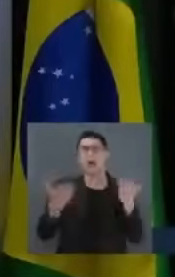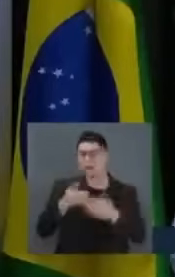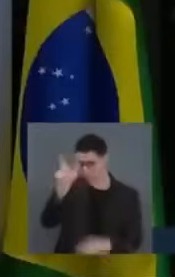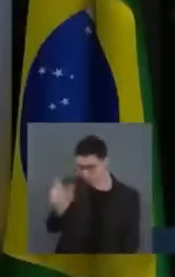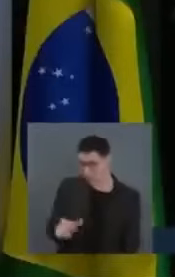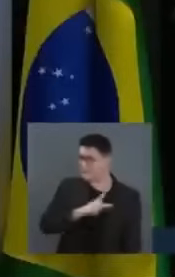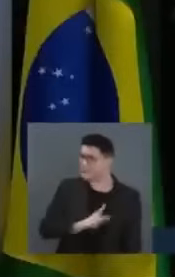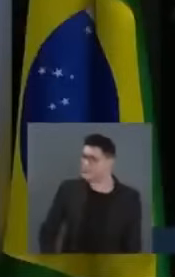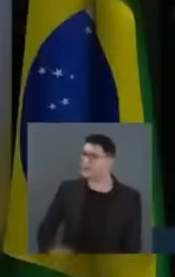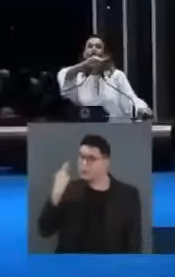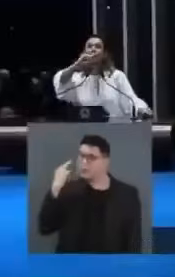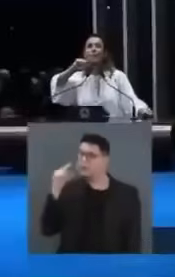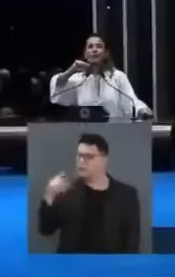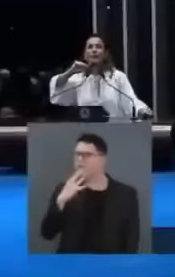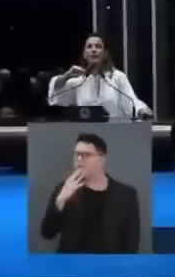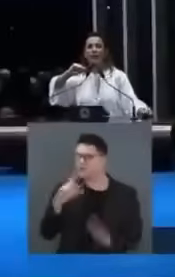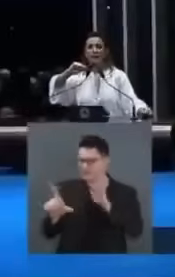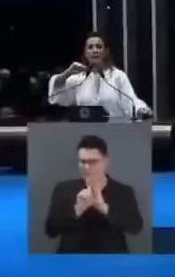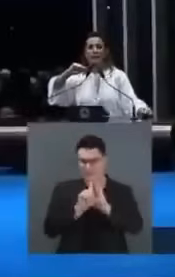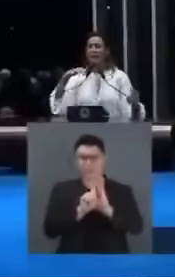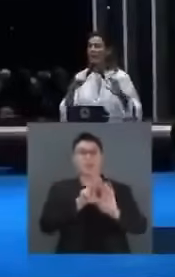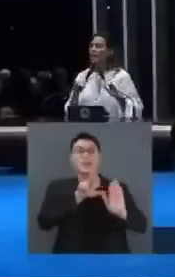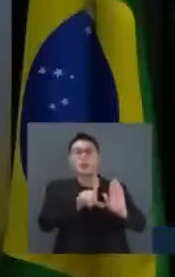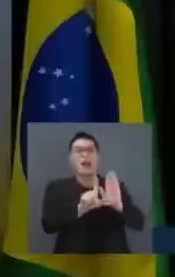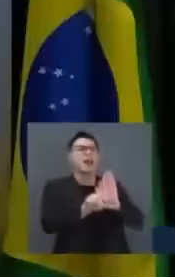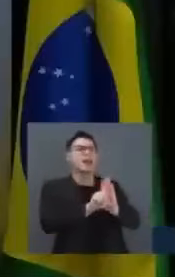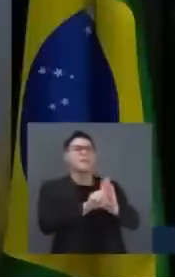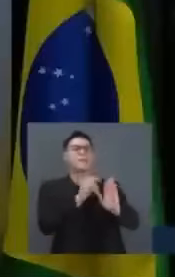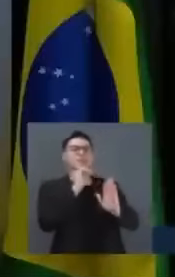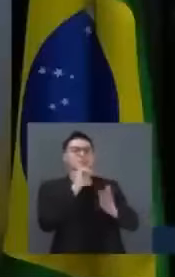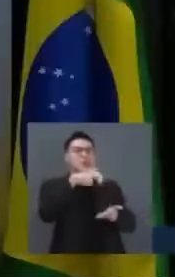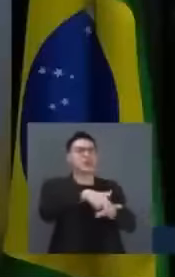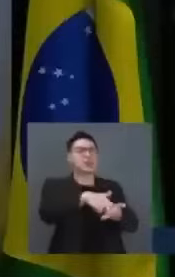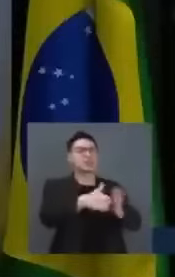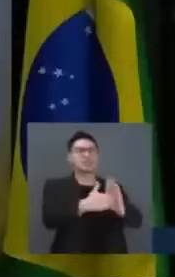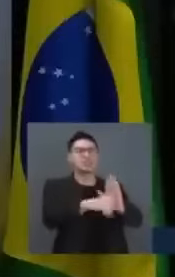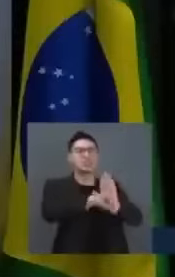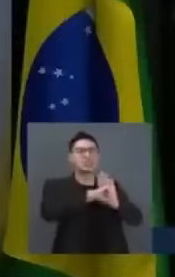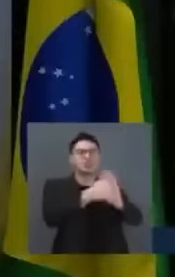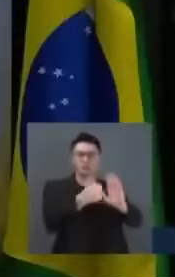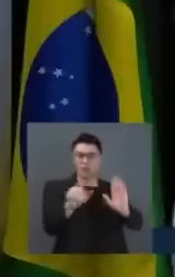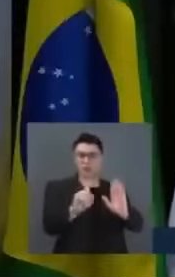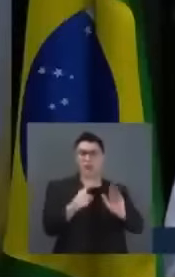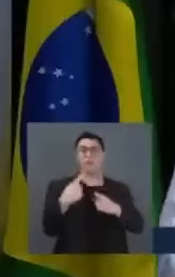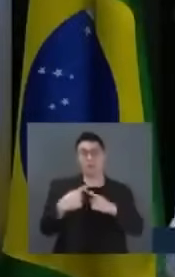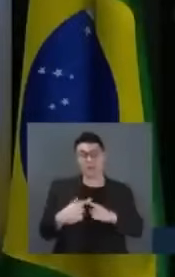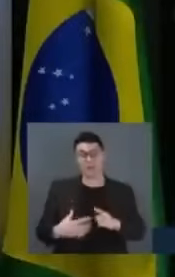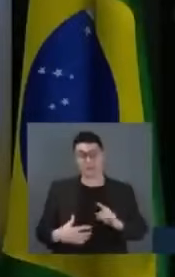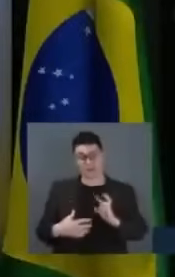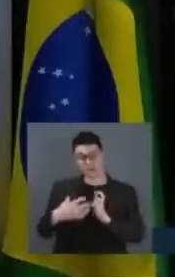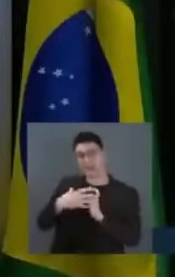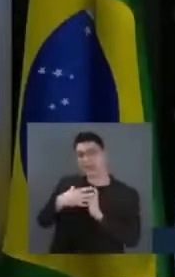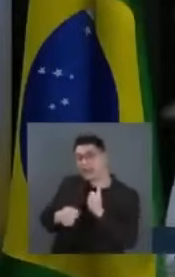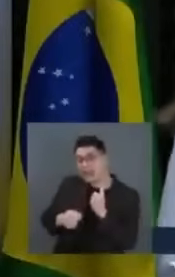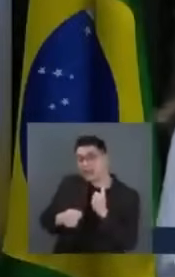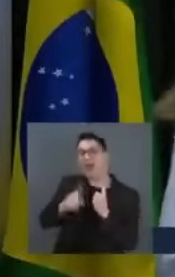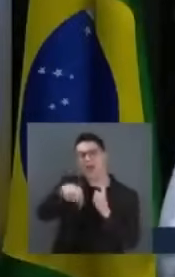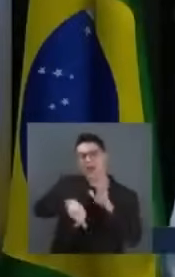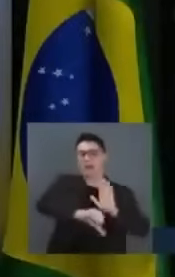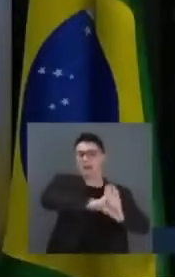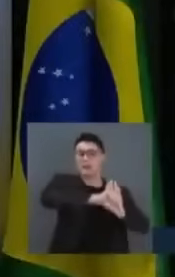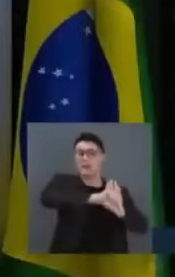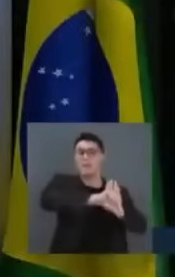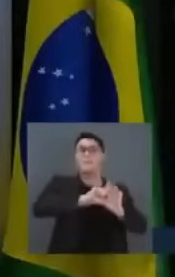presidente. Não é descriminalizar. Sabe por quê? Porque é crime abortar, porém, não